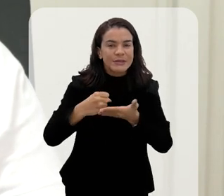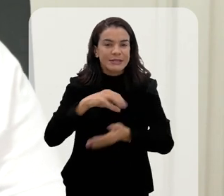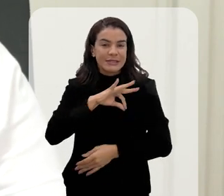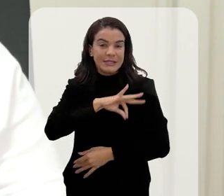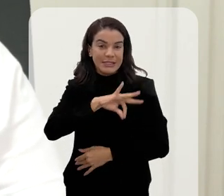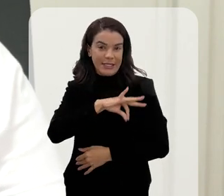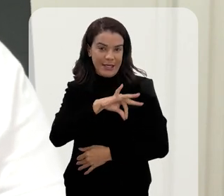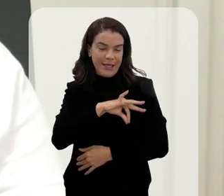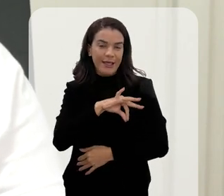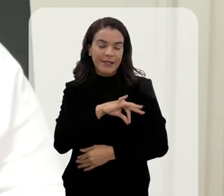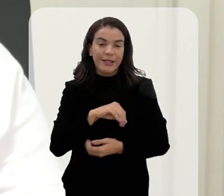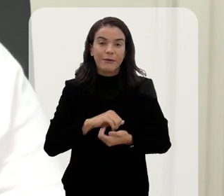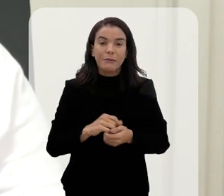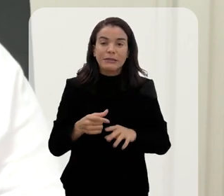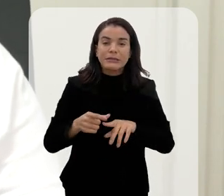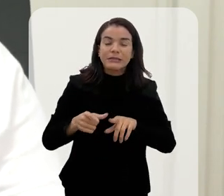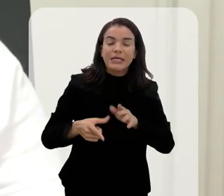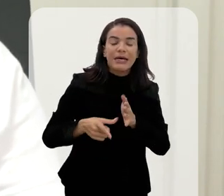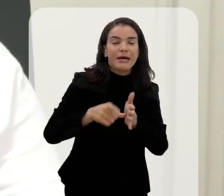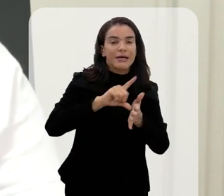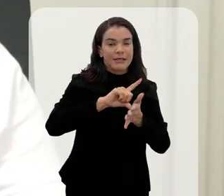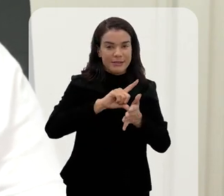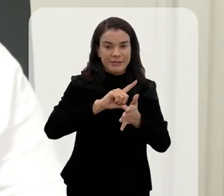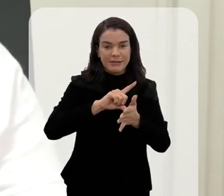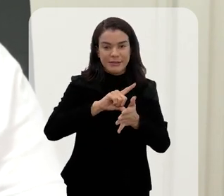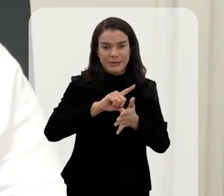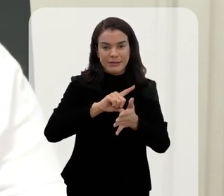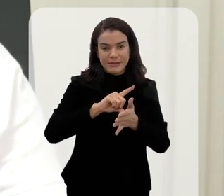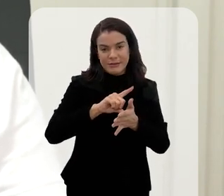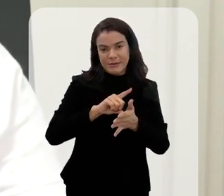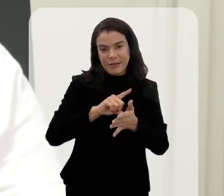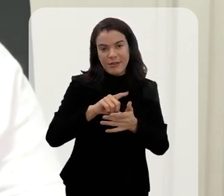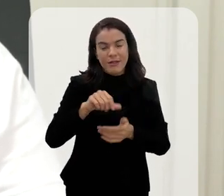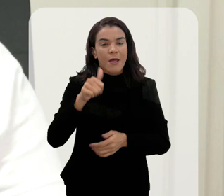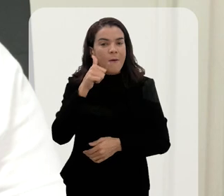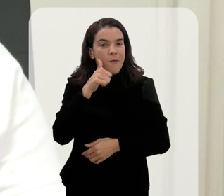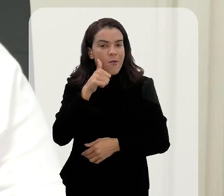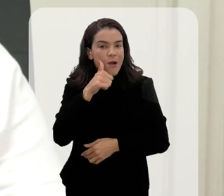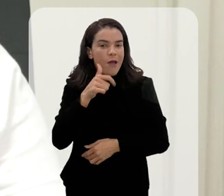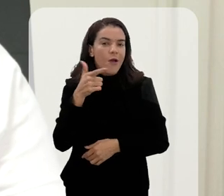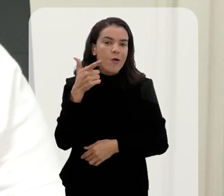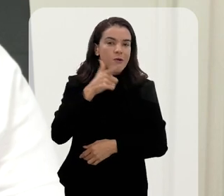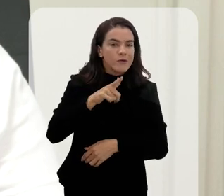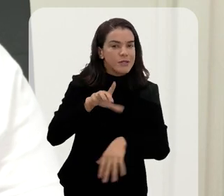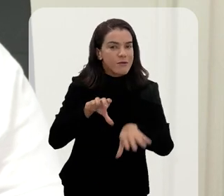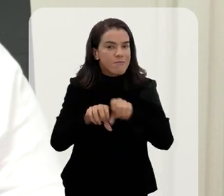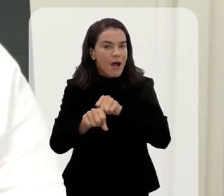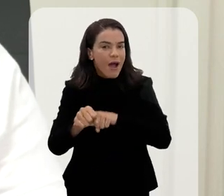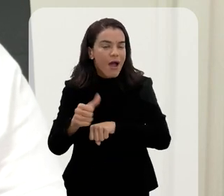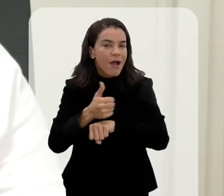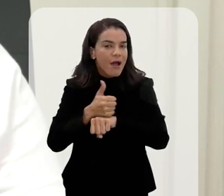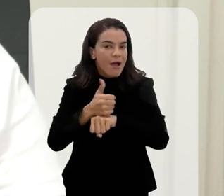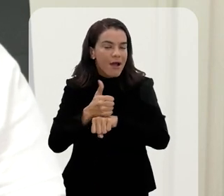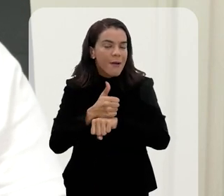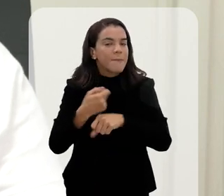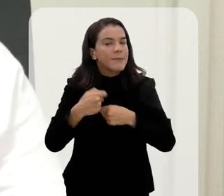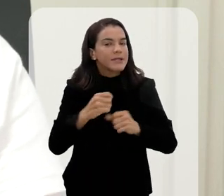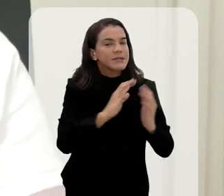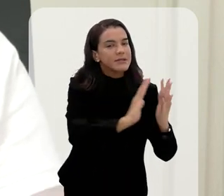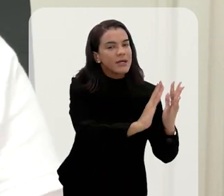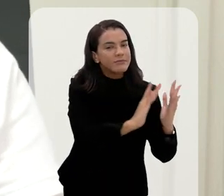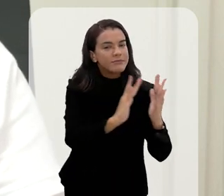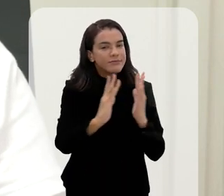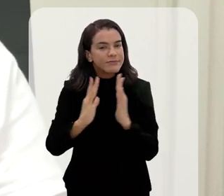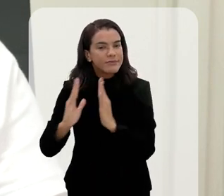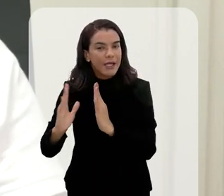mas a gente entende nesse processo que antes dela, passar a gerar renda ou ser capacitada, ela precisa